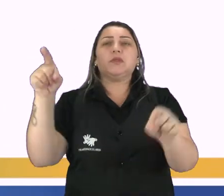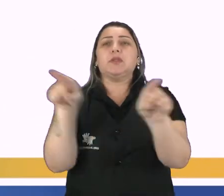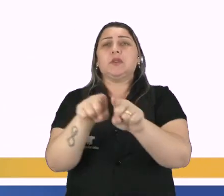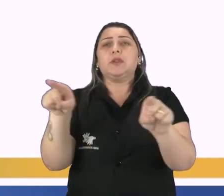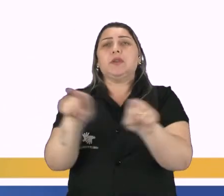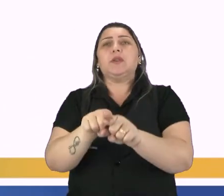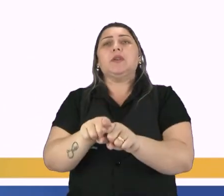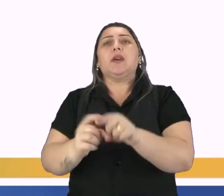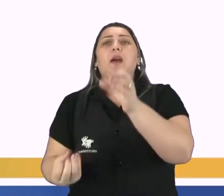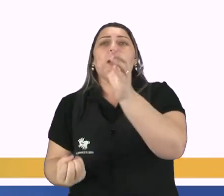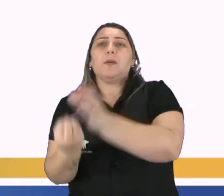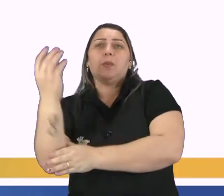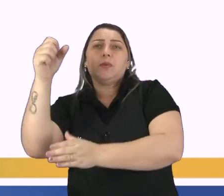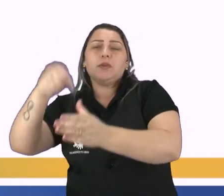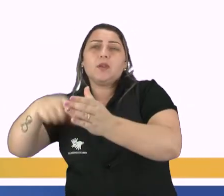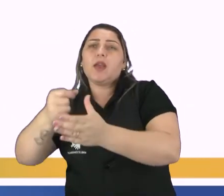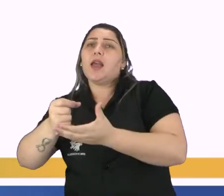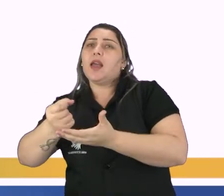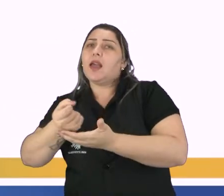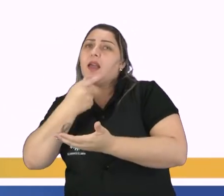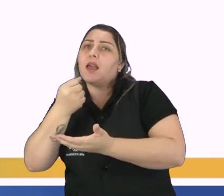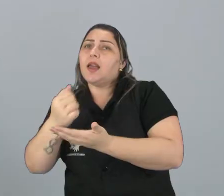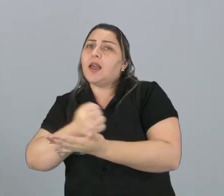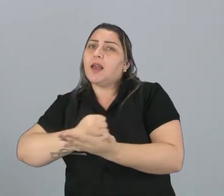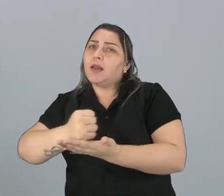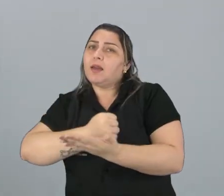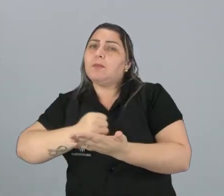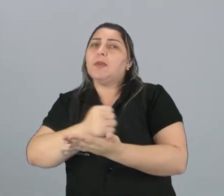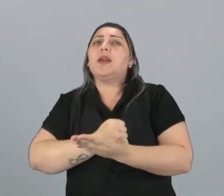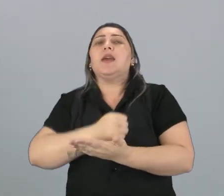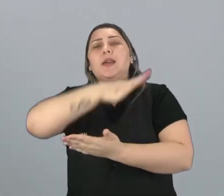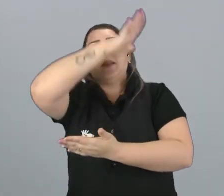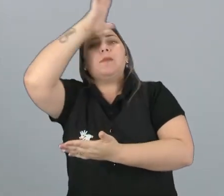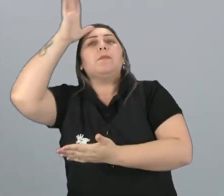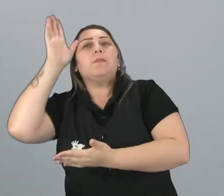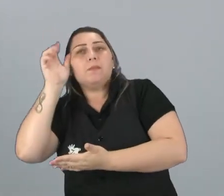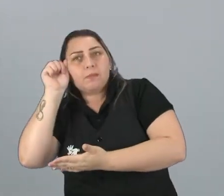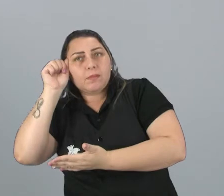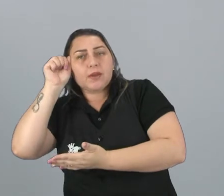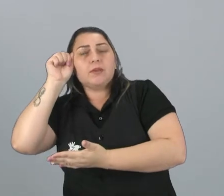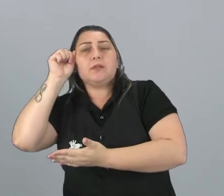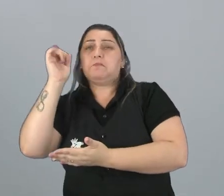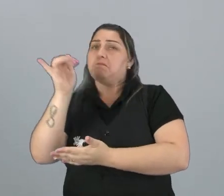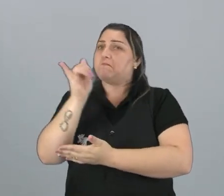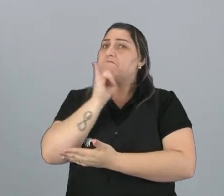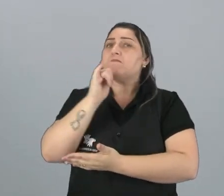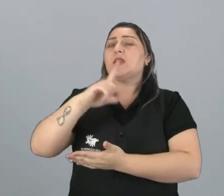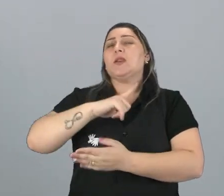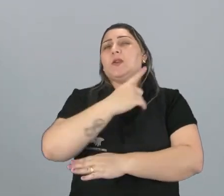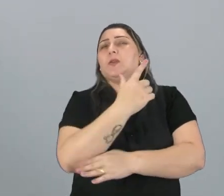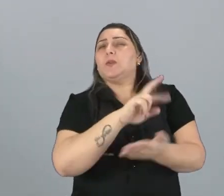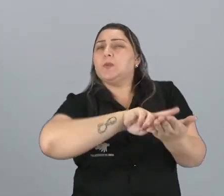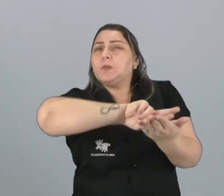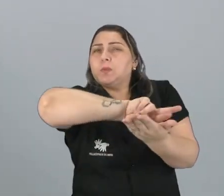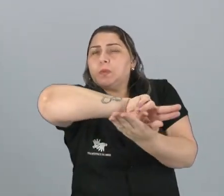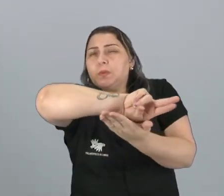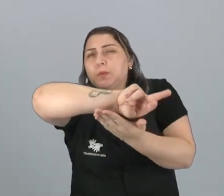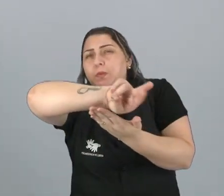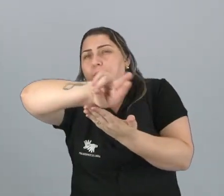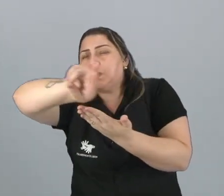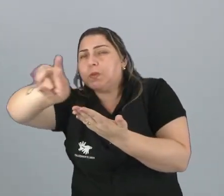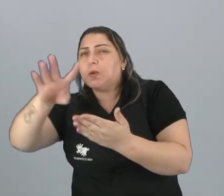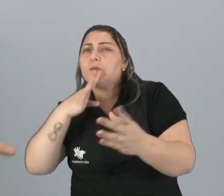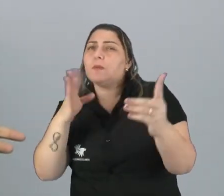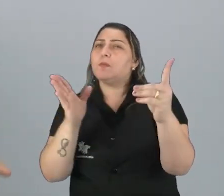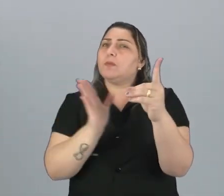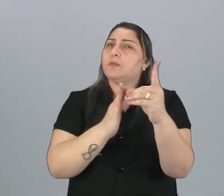a produção de fármacos, e aí lembrando que na Amazônia, por exemplo, existem muitas espécies, conhecidas pelos indígenas,